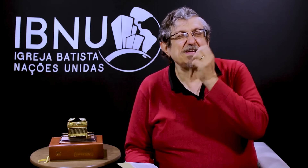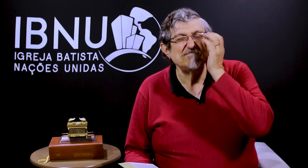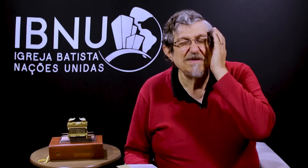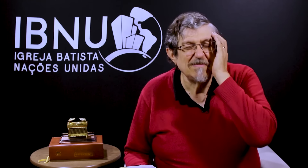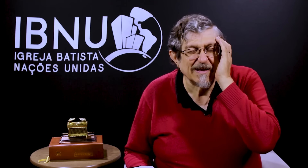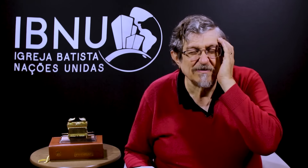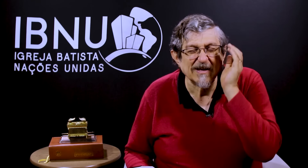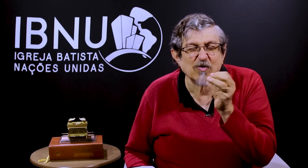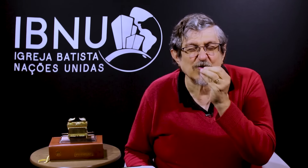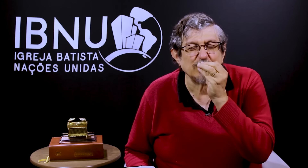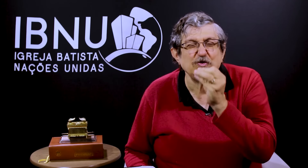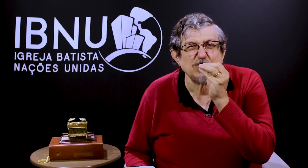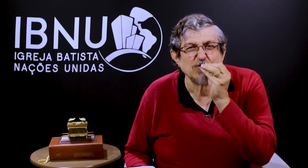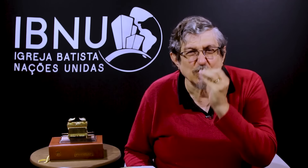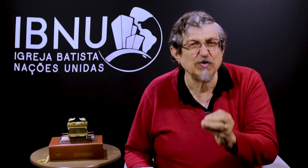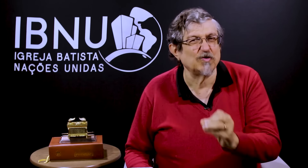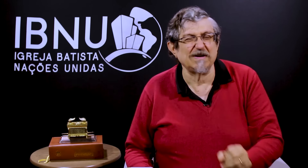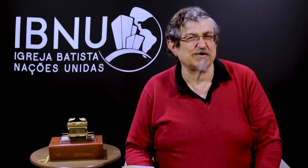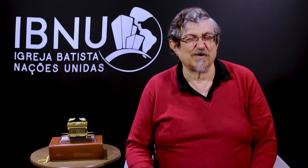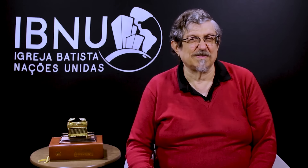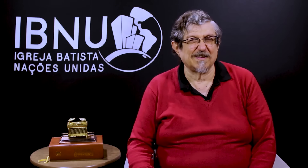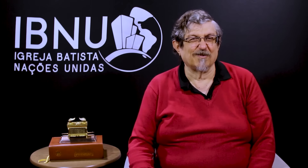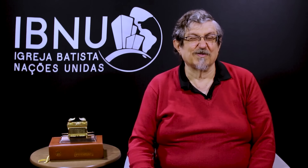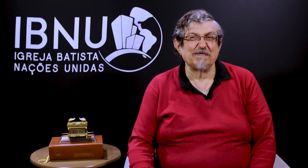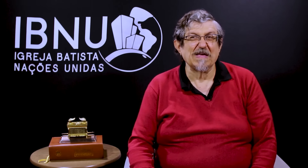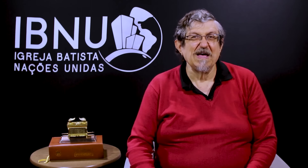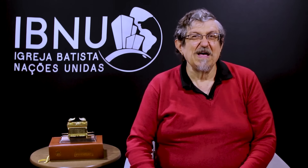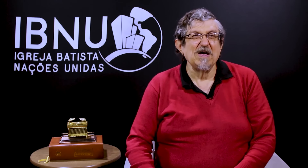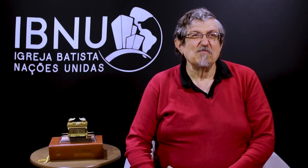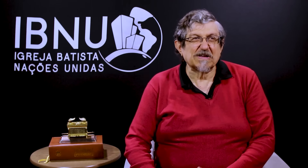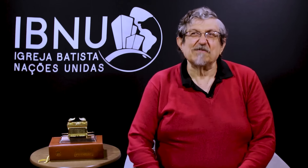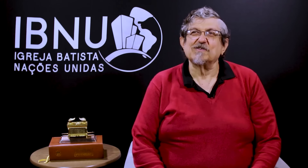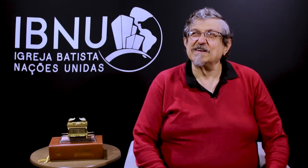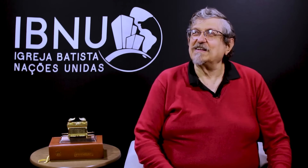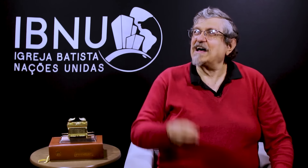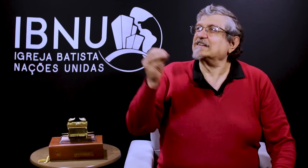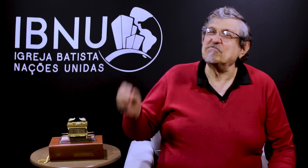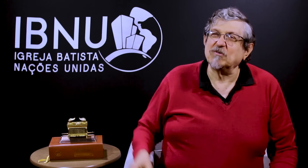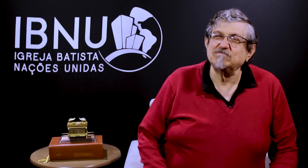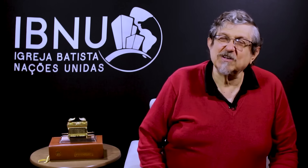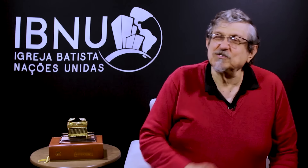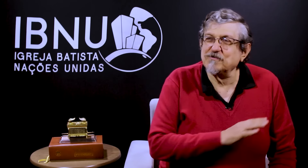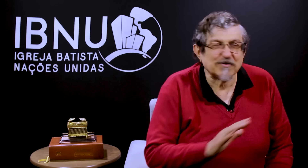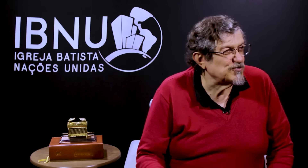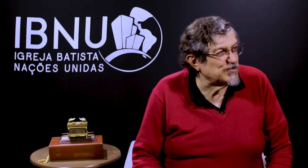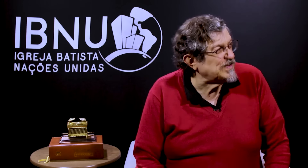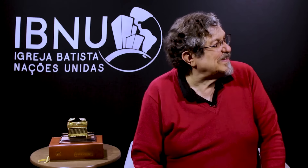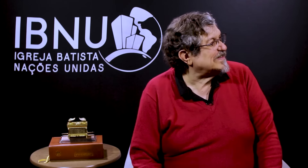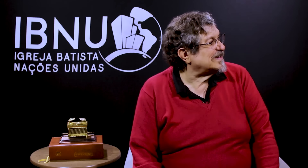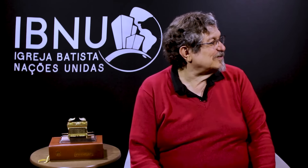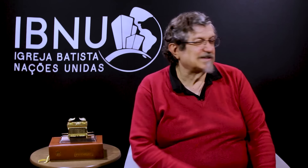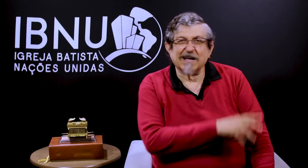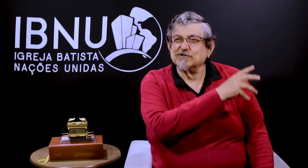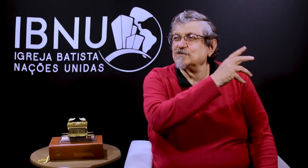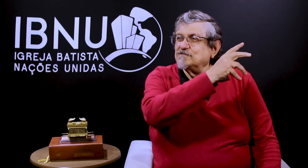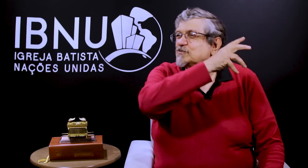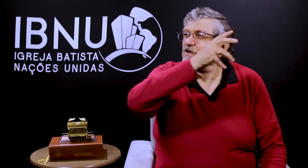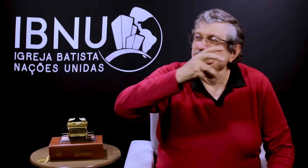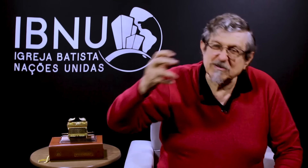sabedoria bíblica é um negócio de doido olha só esse negócio porque você Ah tá bom então eu não faço injustiça eu